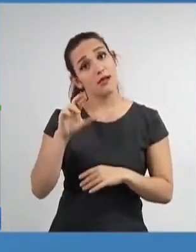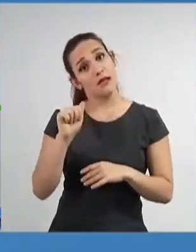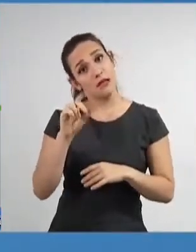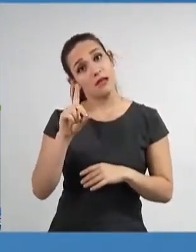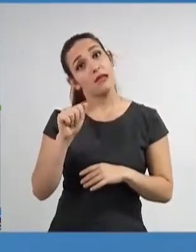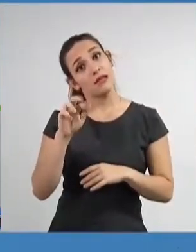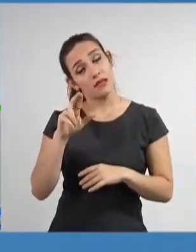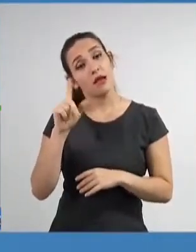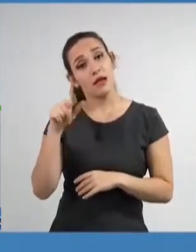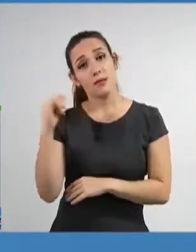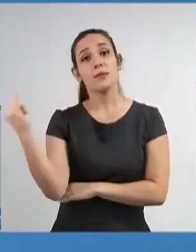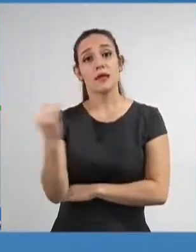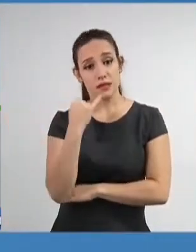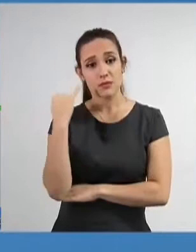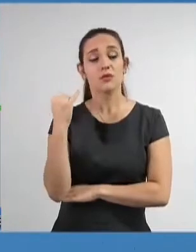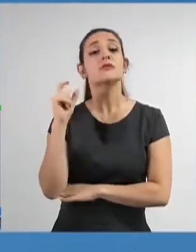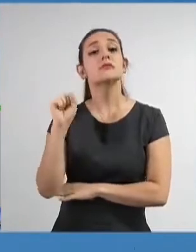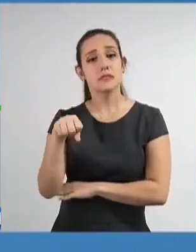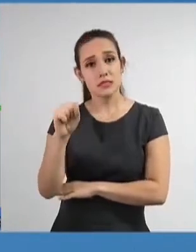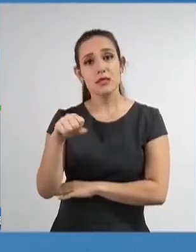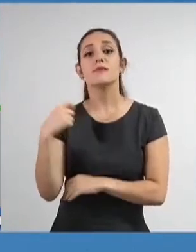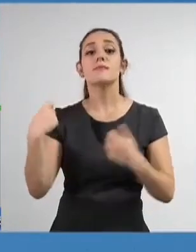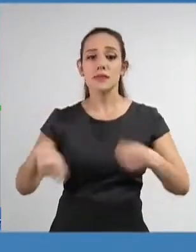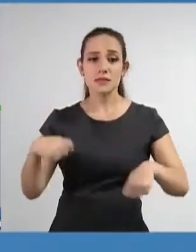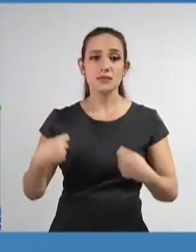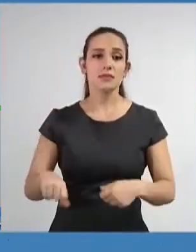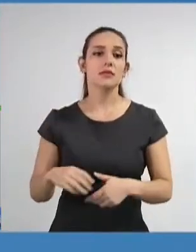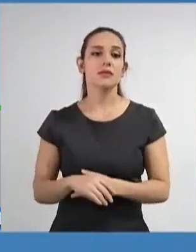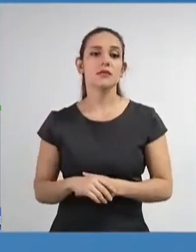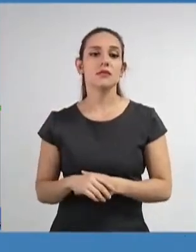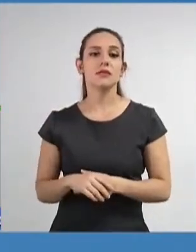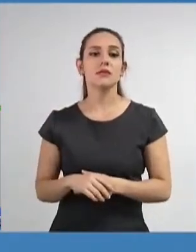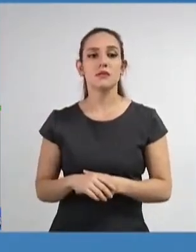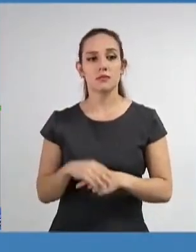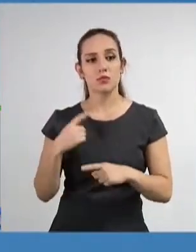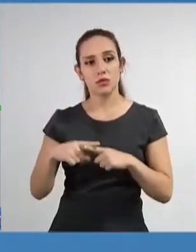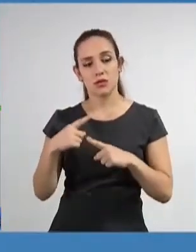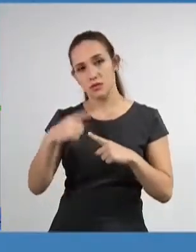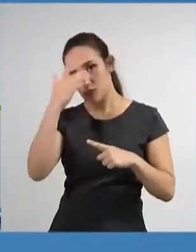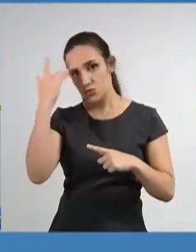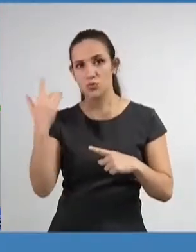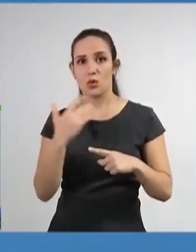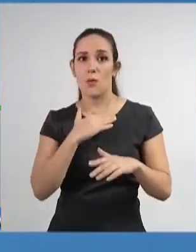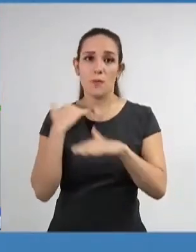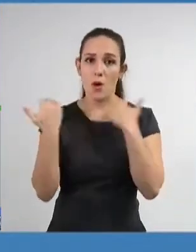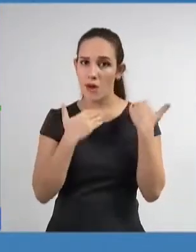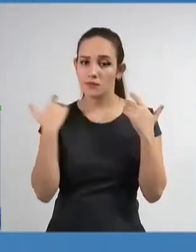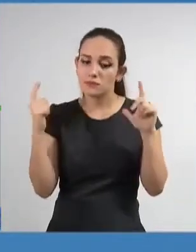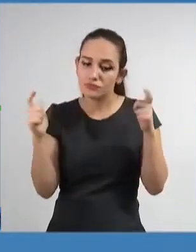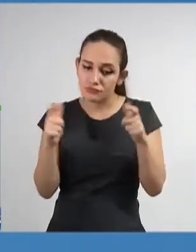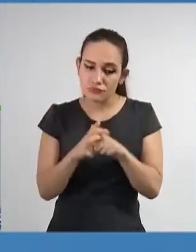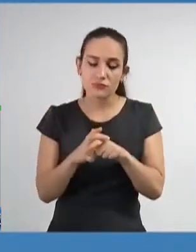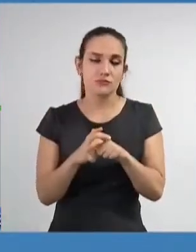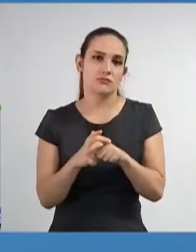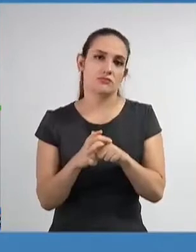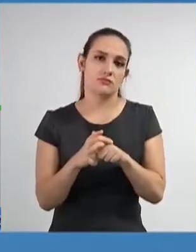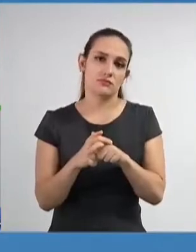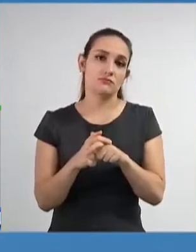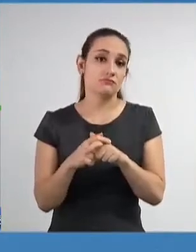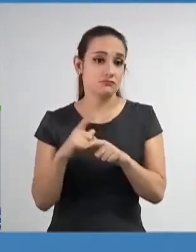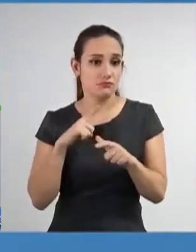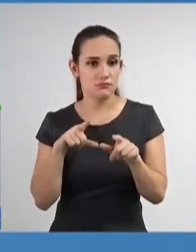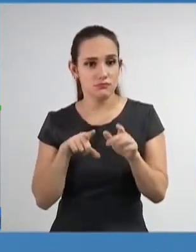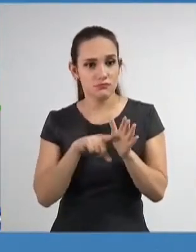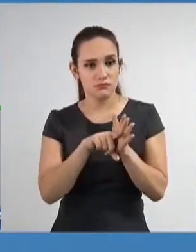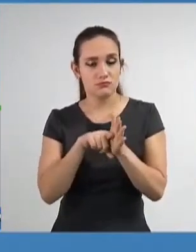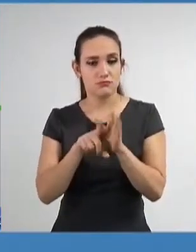ele estiver bem sinalizado, ele diminui o número de mortes. E só um dado estatístico, quando